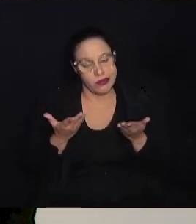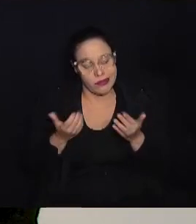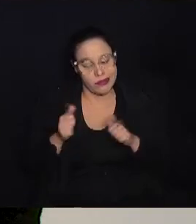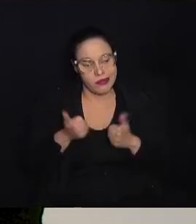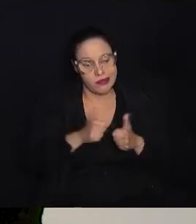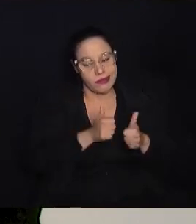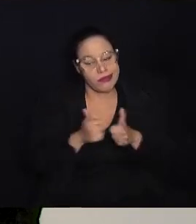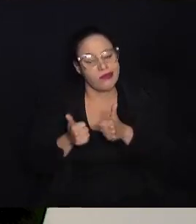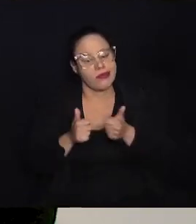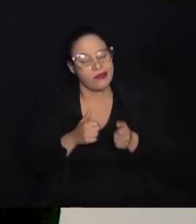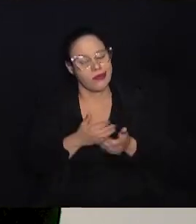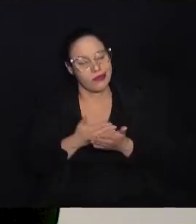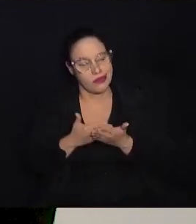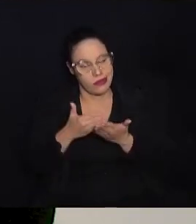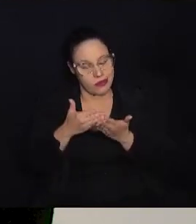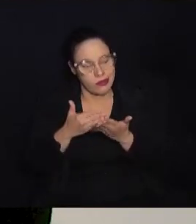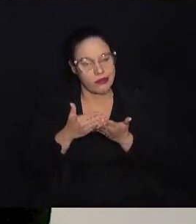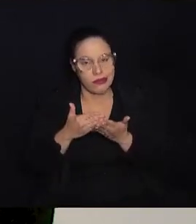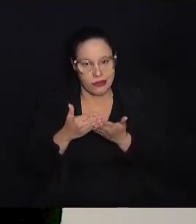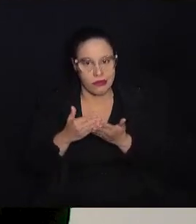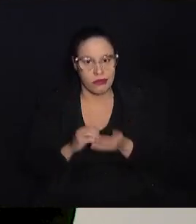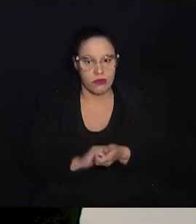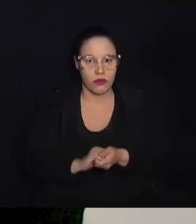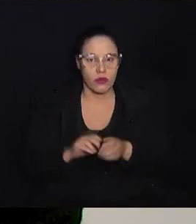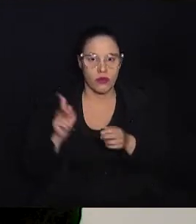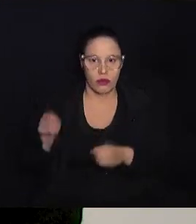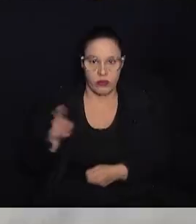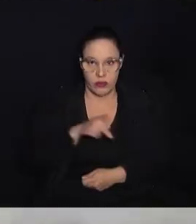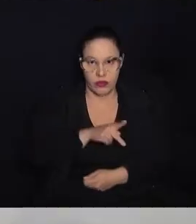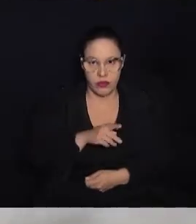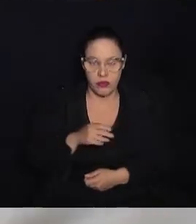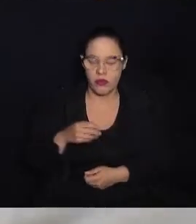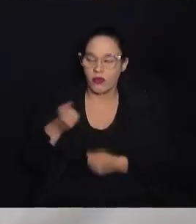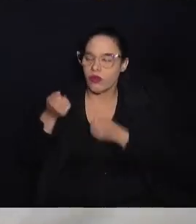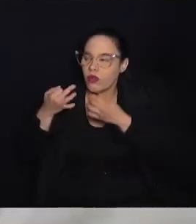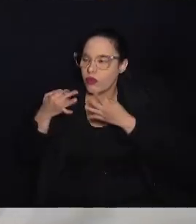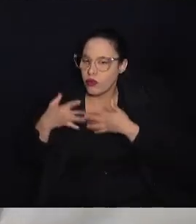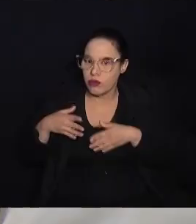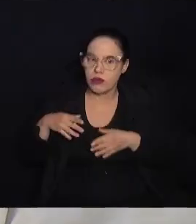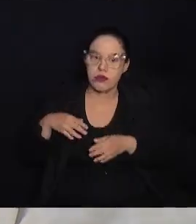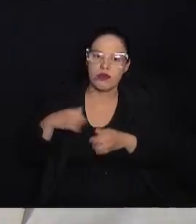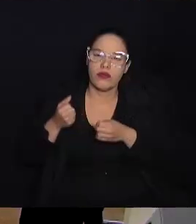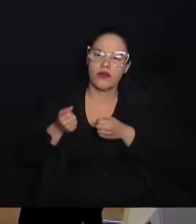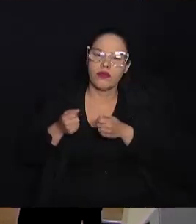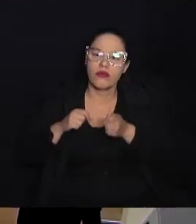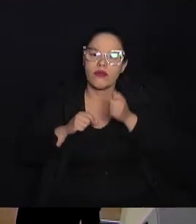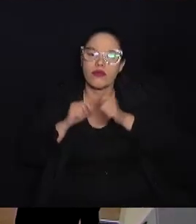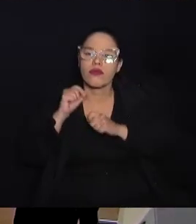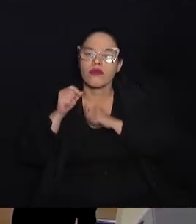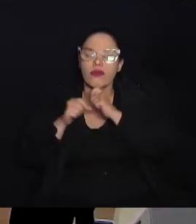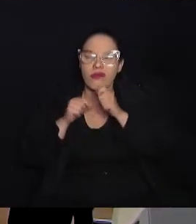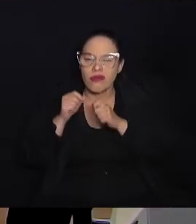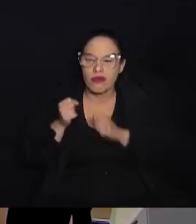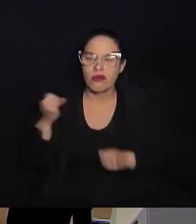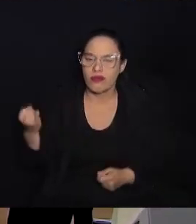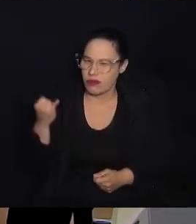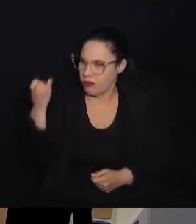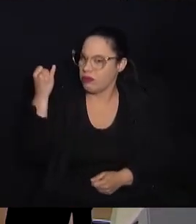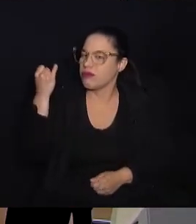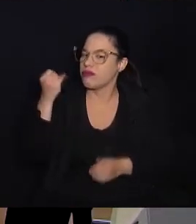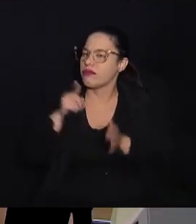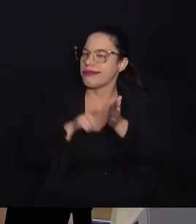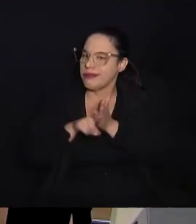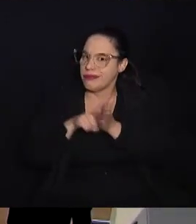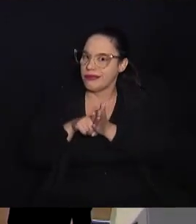a eficácia da das do das formulações com a epigalocatequina o professor orientador do estudo ressalta a